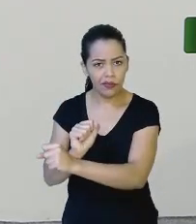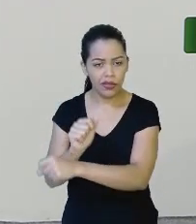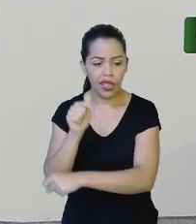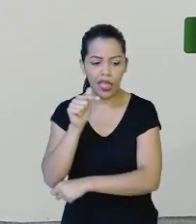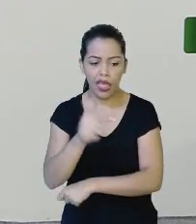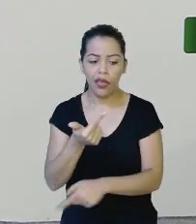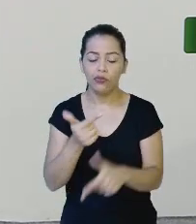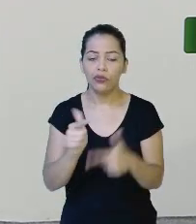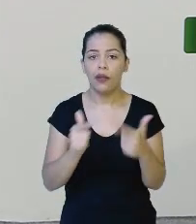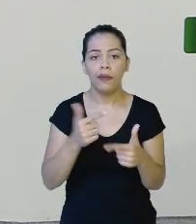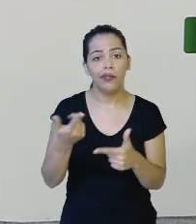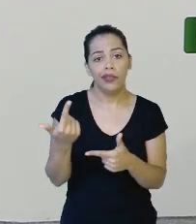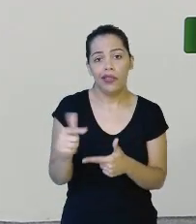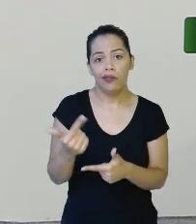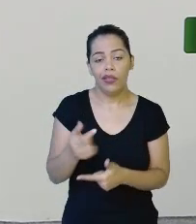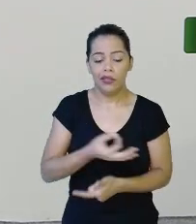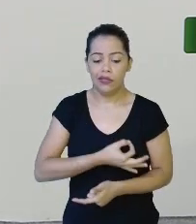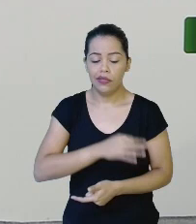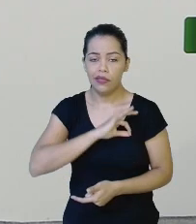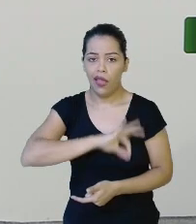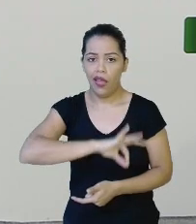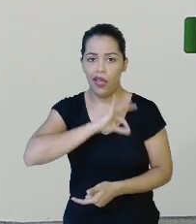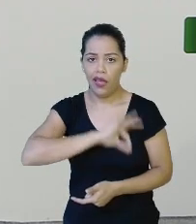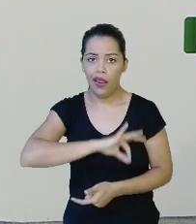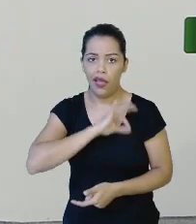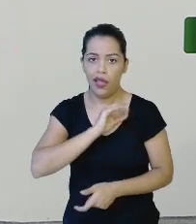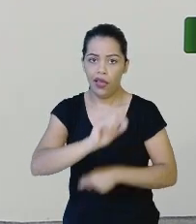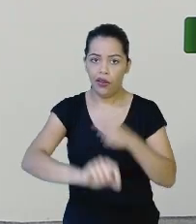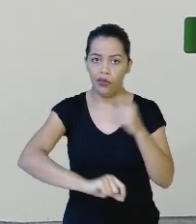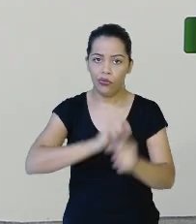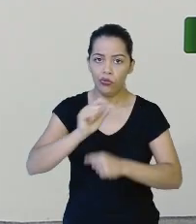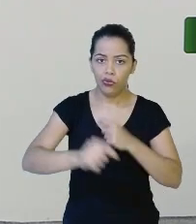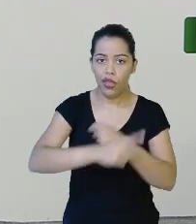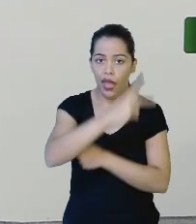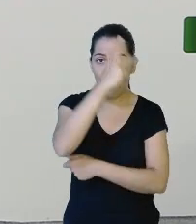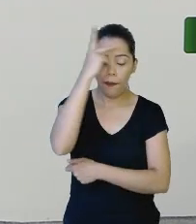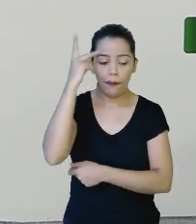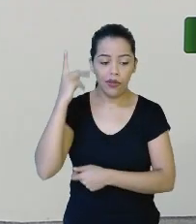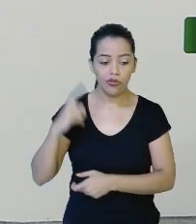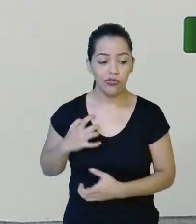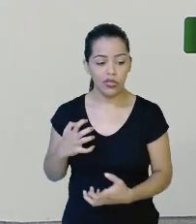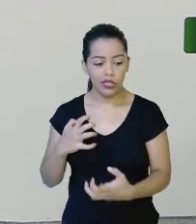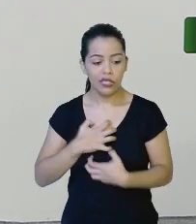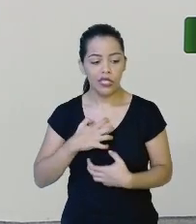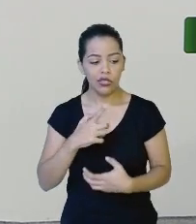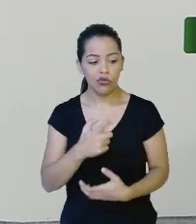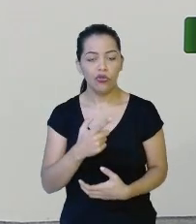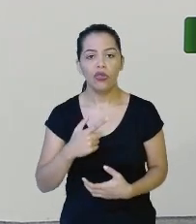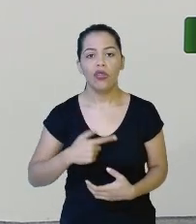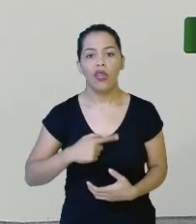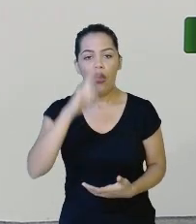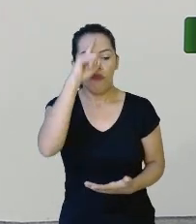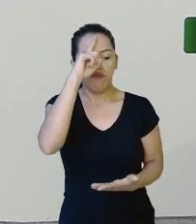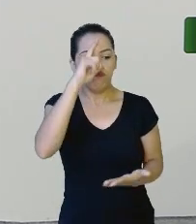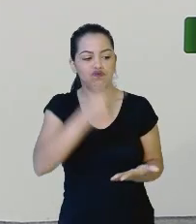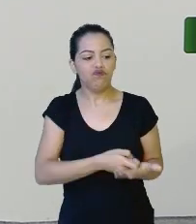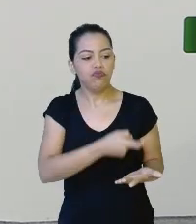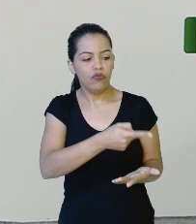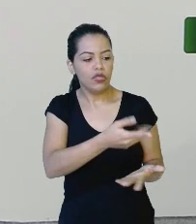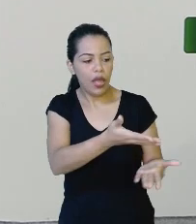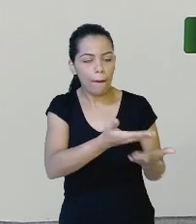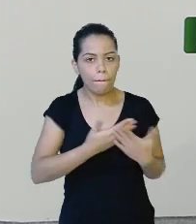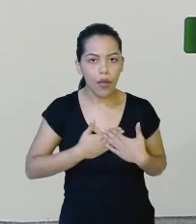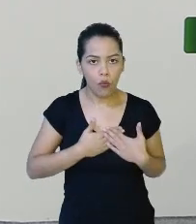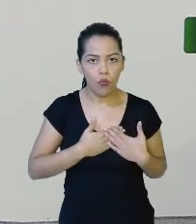tem remuneração, onde as pessoas se consideram donas das outras. Então, foi isso que aconteceu com